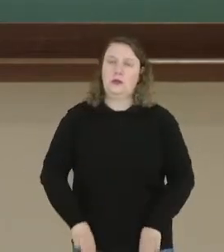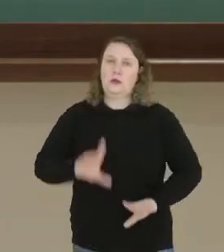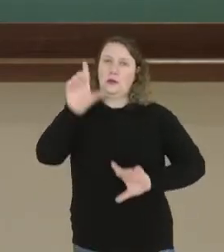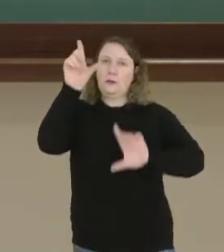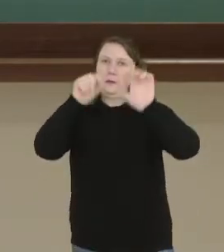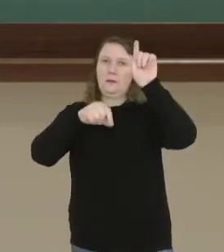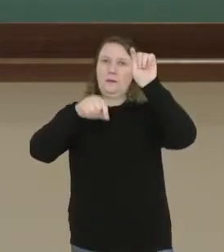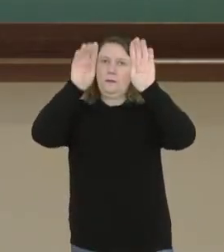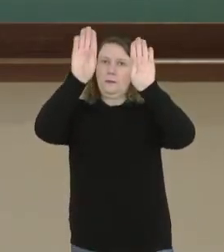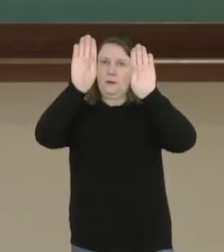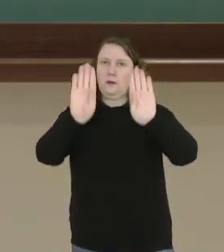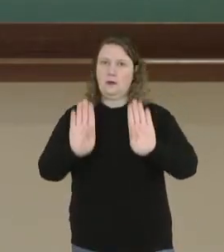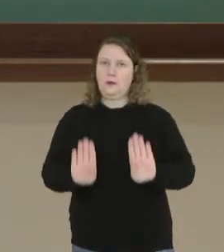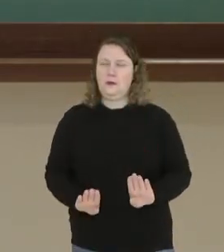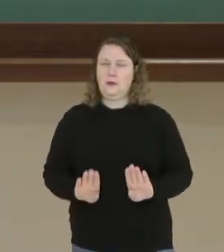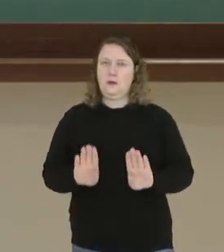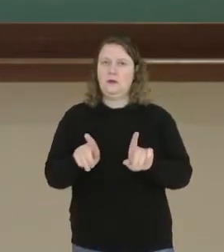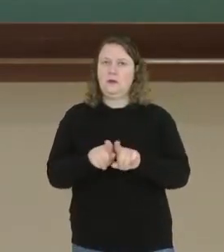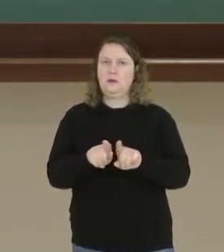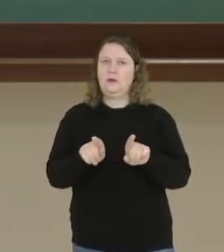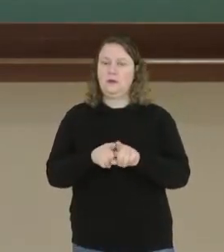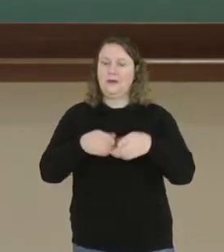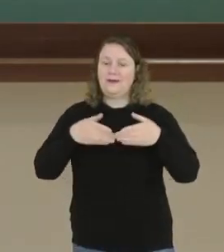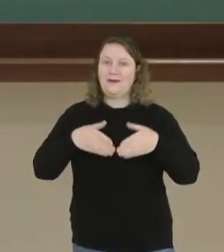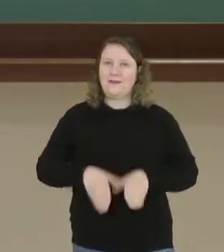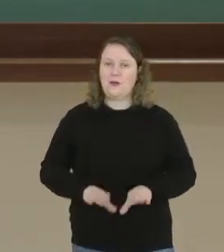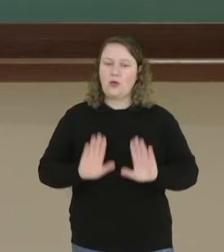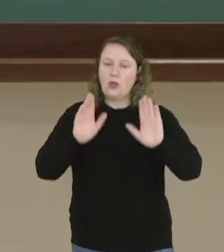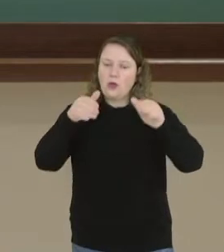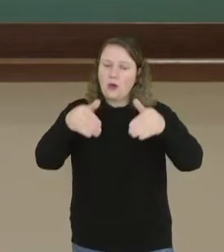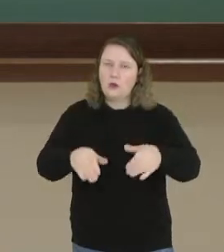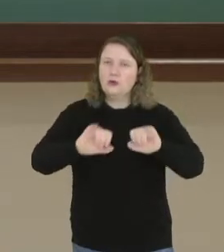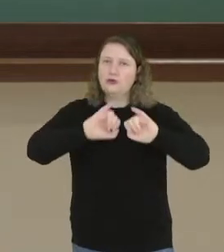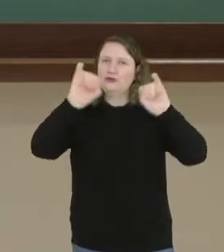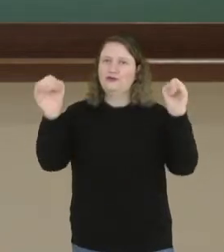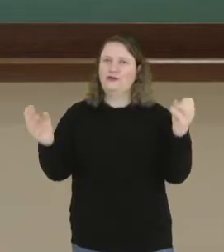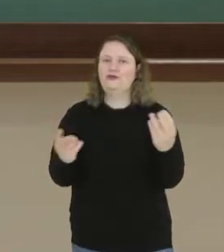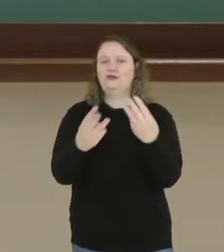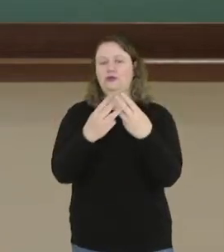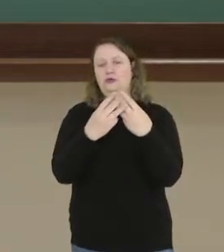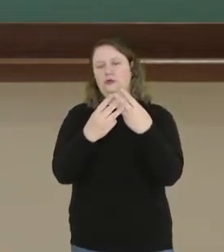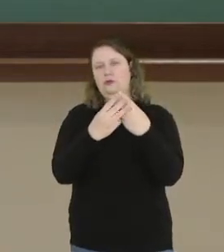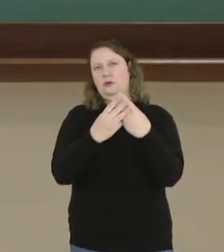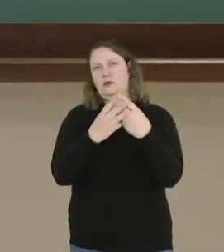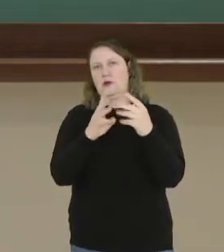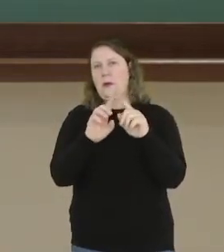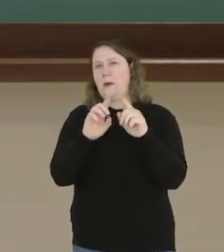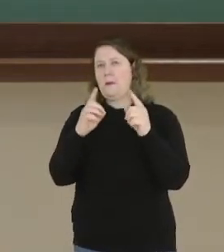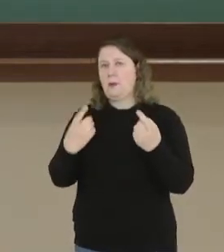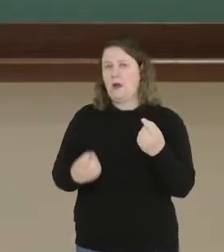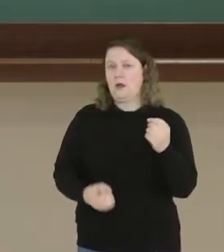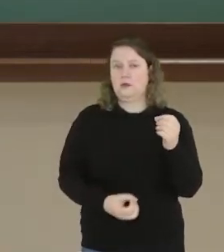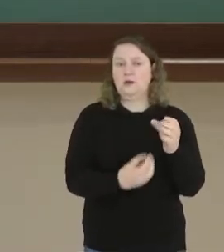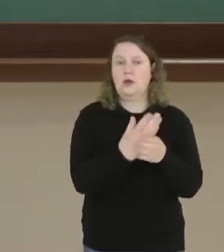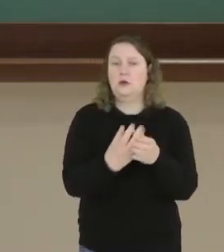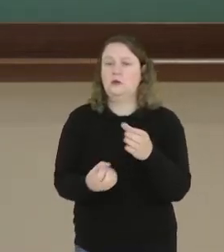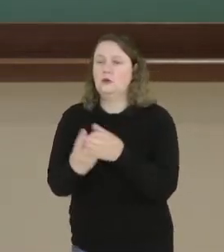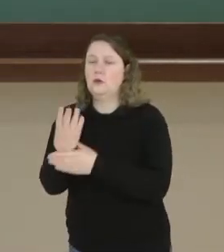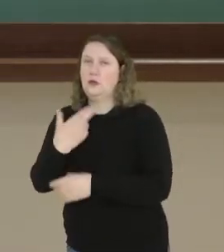Judéia, próximo de Jerusalém, uma província judaica. Olha que interessante, mas isso não autorizava surgirem outras